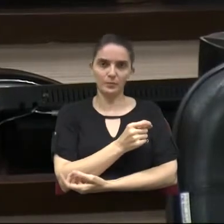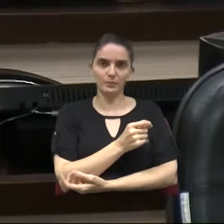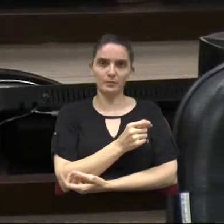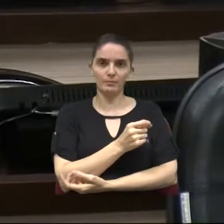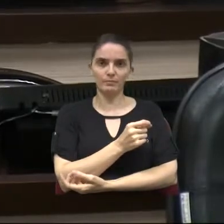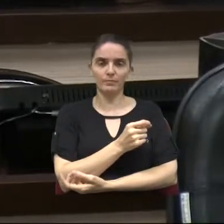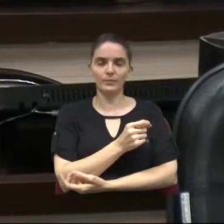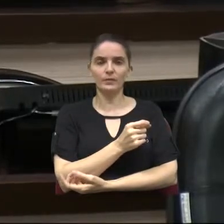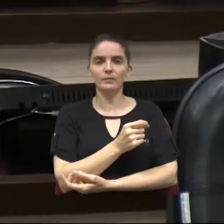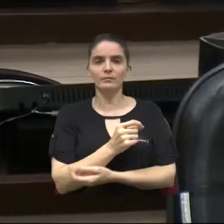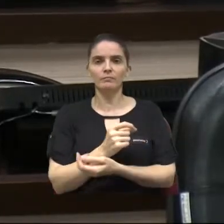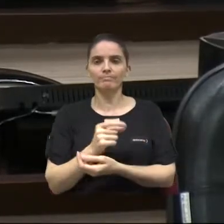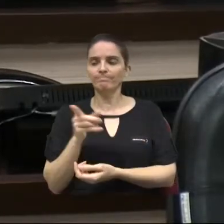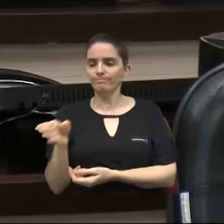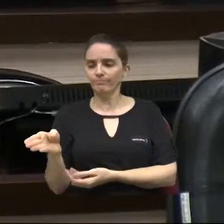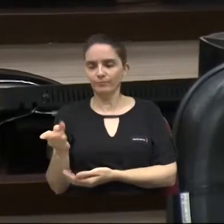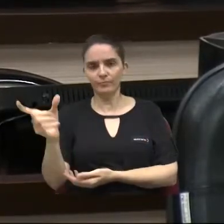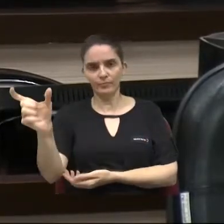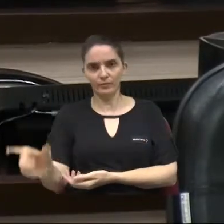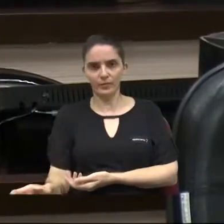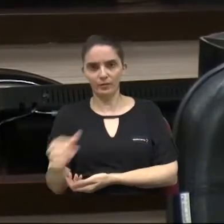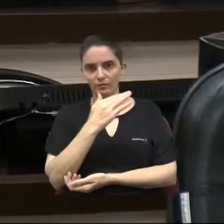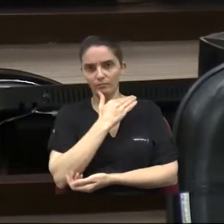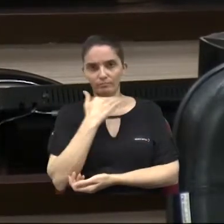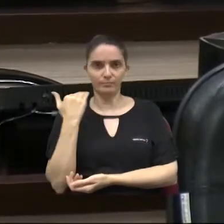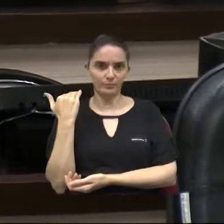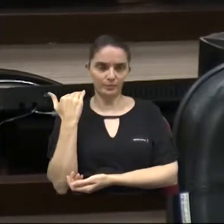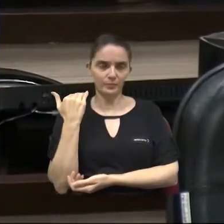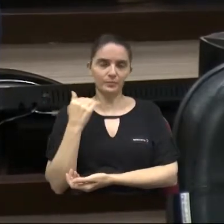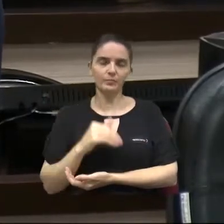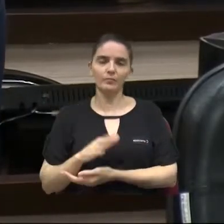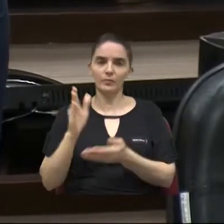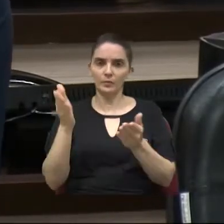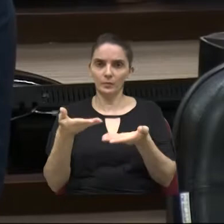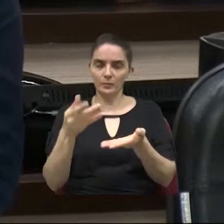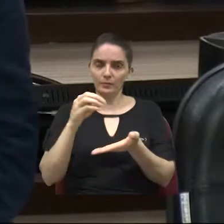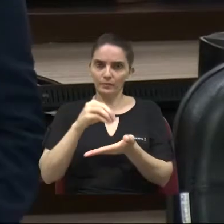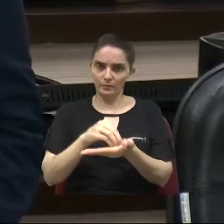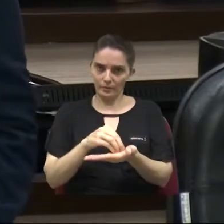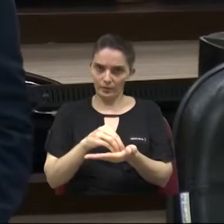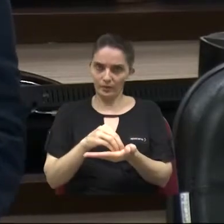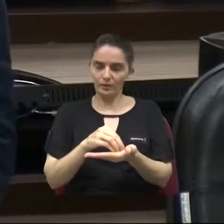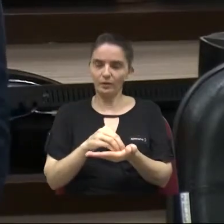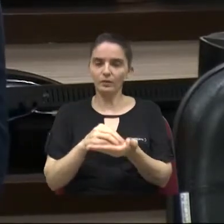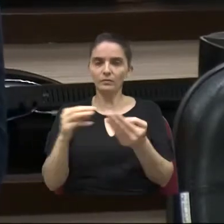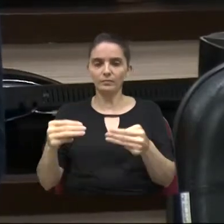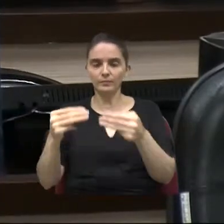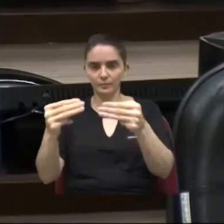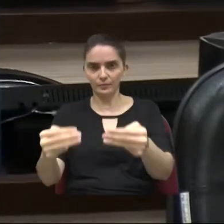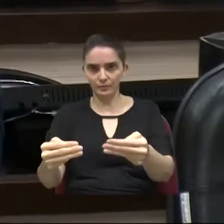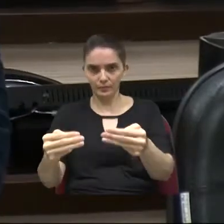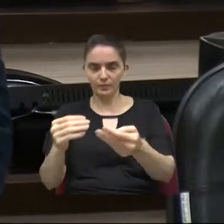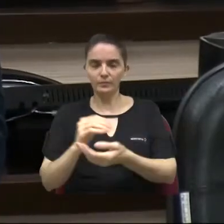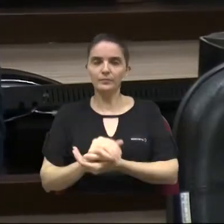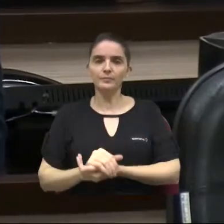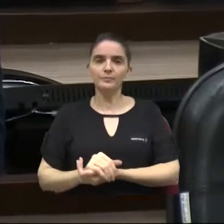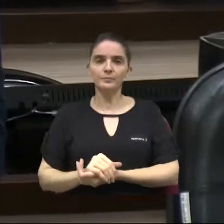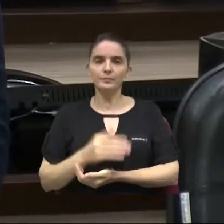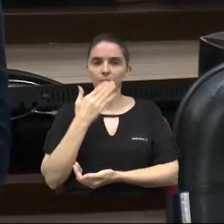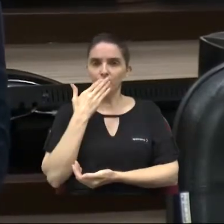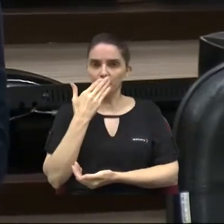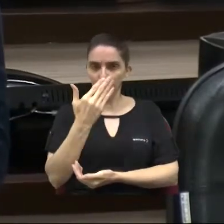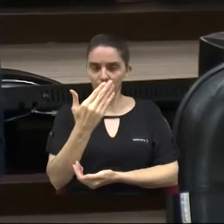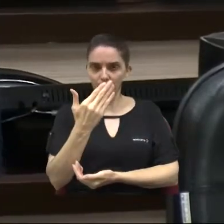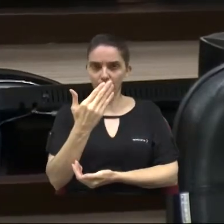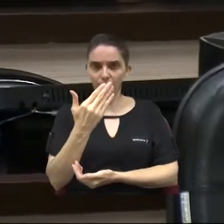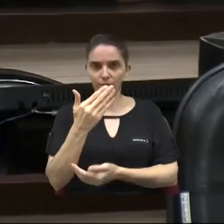tombar. Mas eu quero deixar registrado por meio desta moção e peço